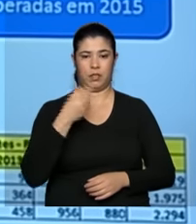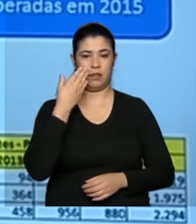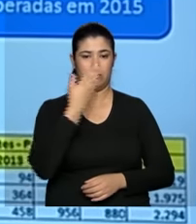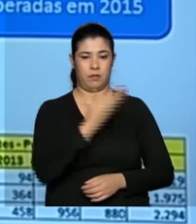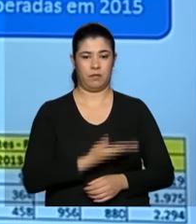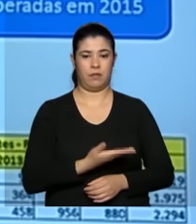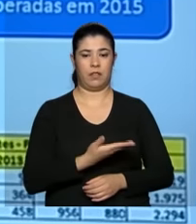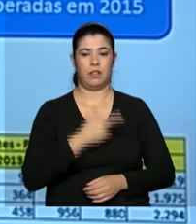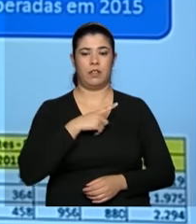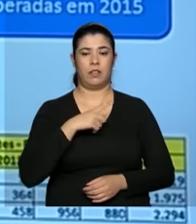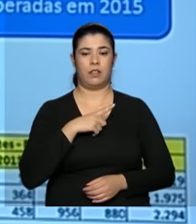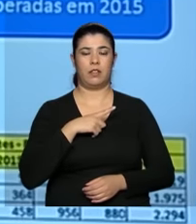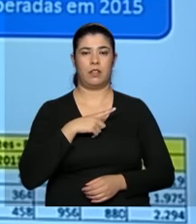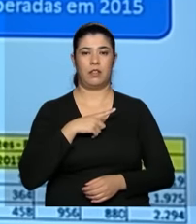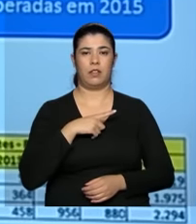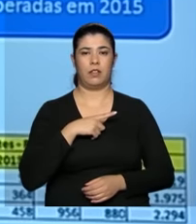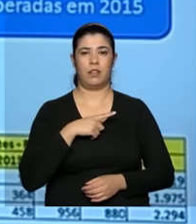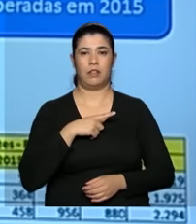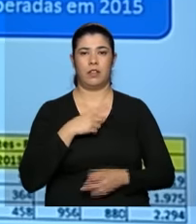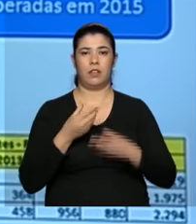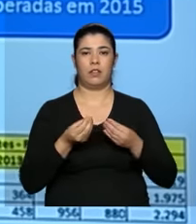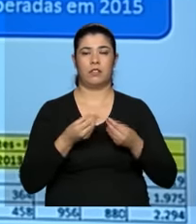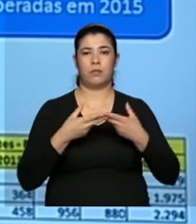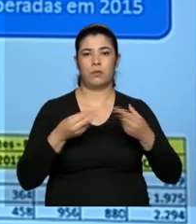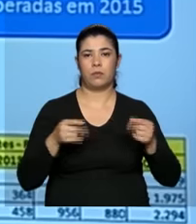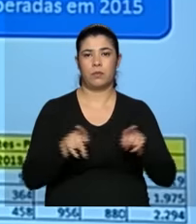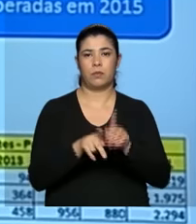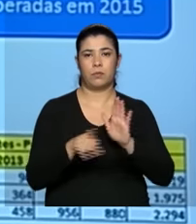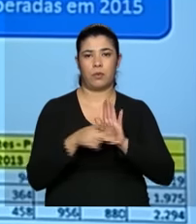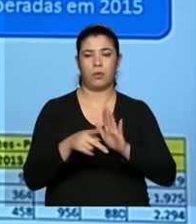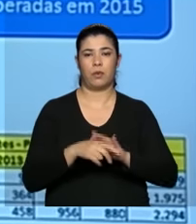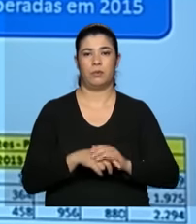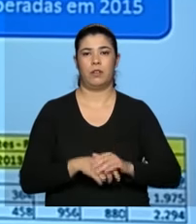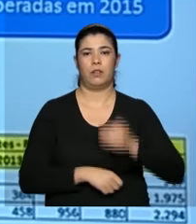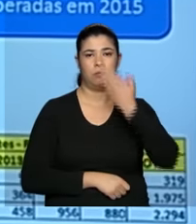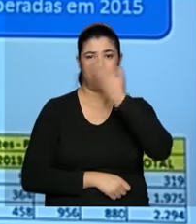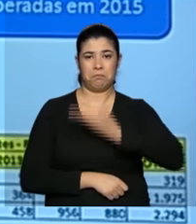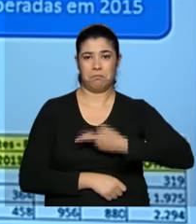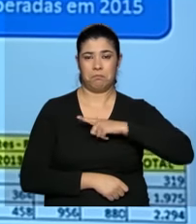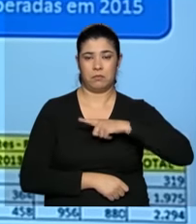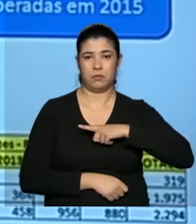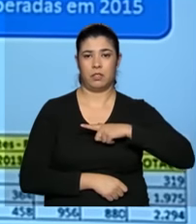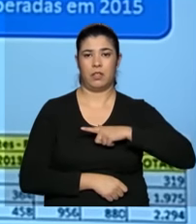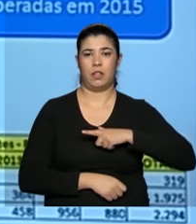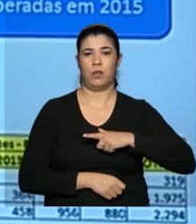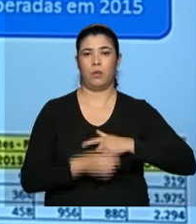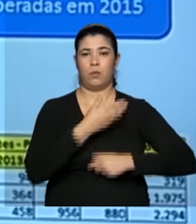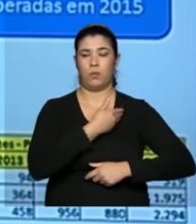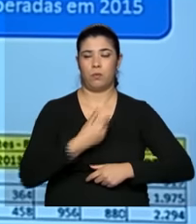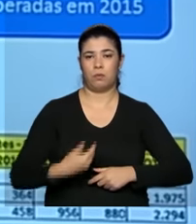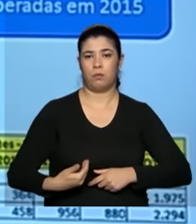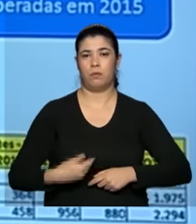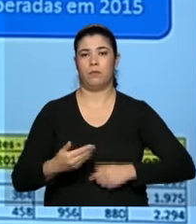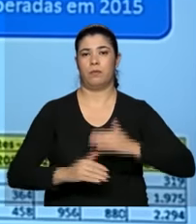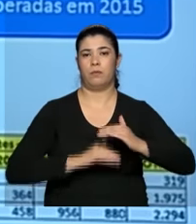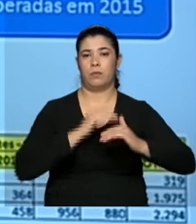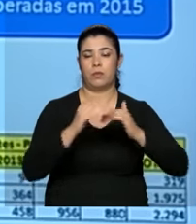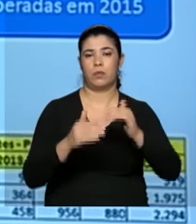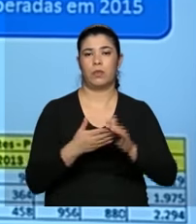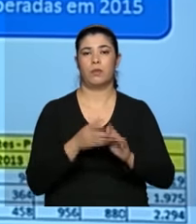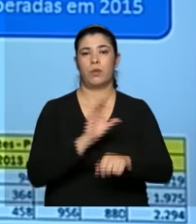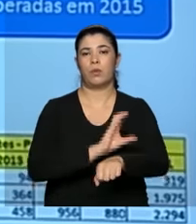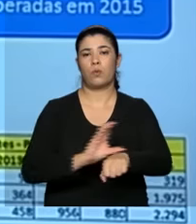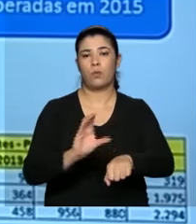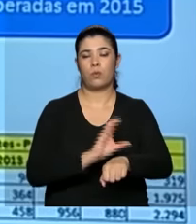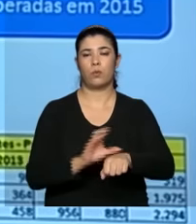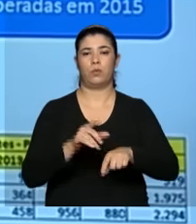desenrolou a expansão do Mais Médicos, a União foi provendo melhor de professores os